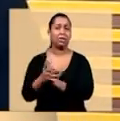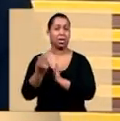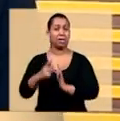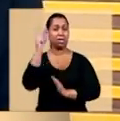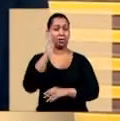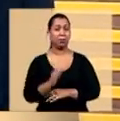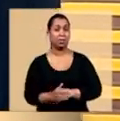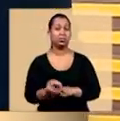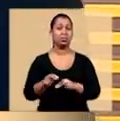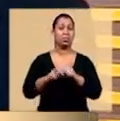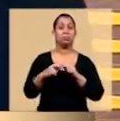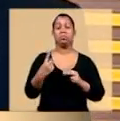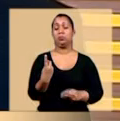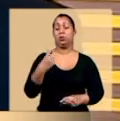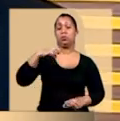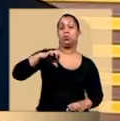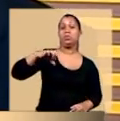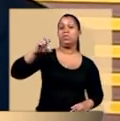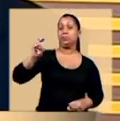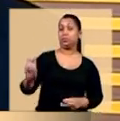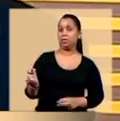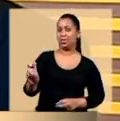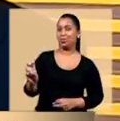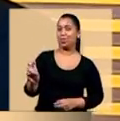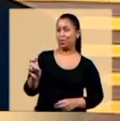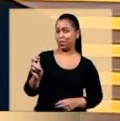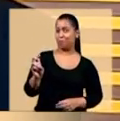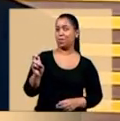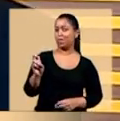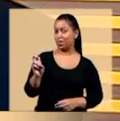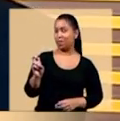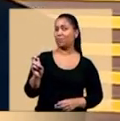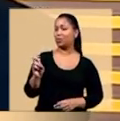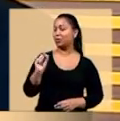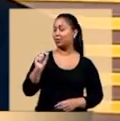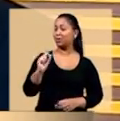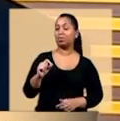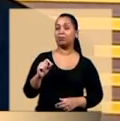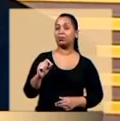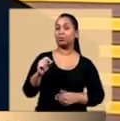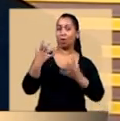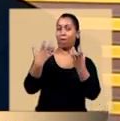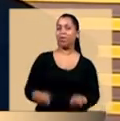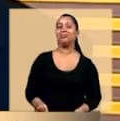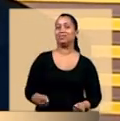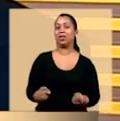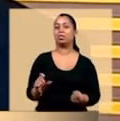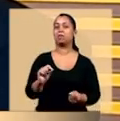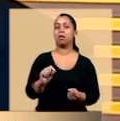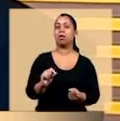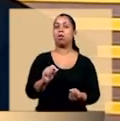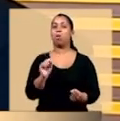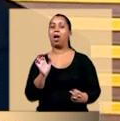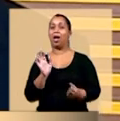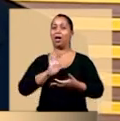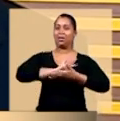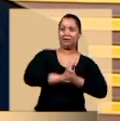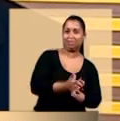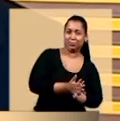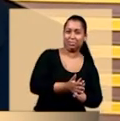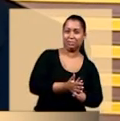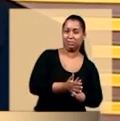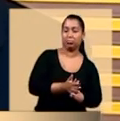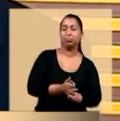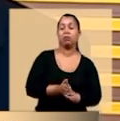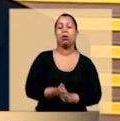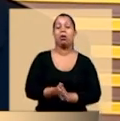lei no Brasil, em vigor desde 1995, que criminaliza a discriminação. Então, você,